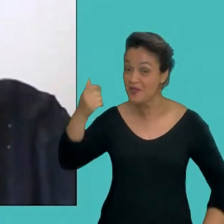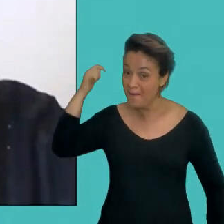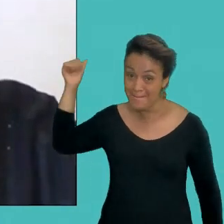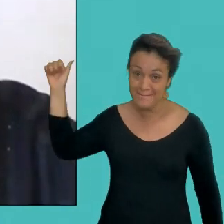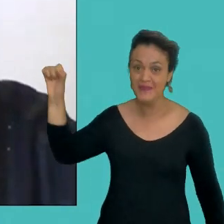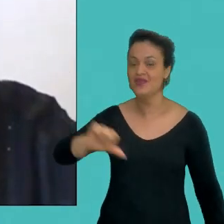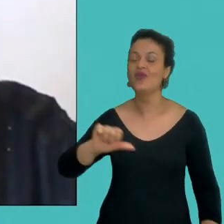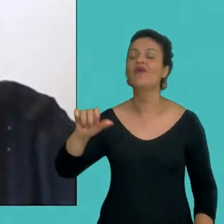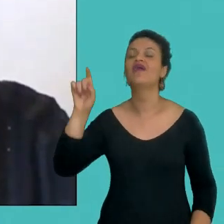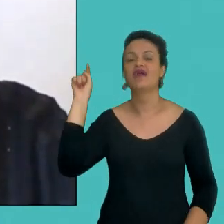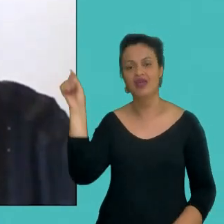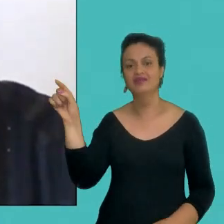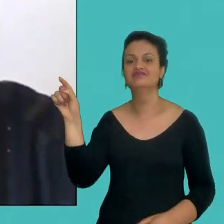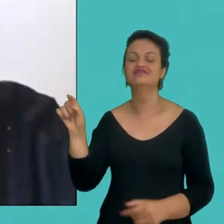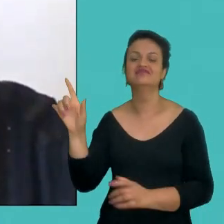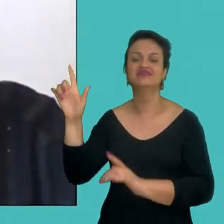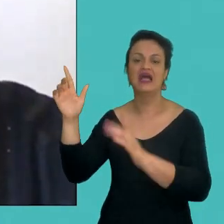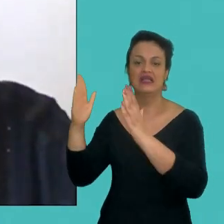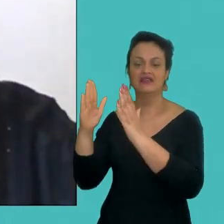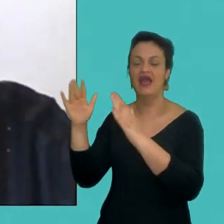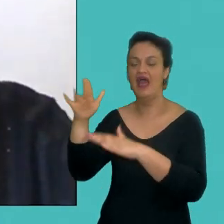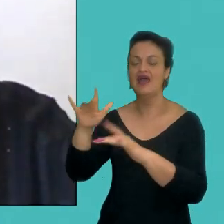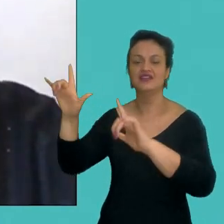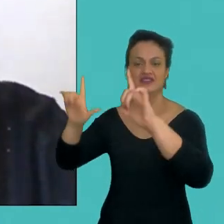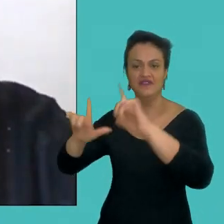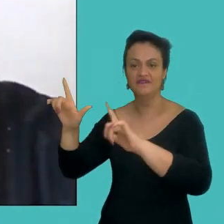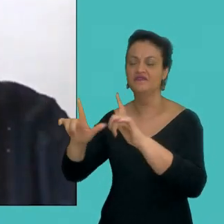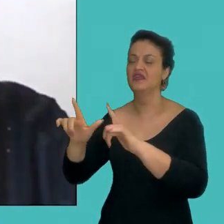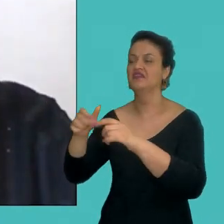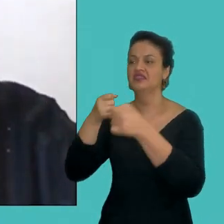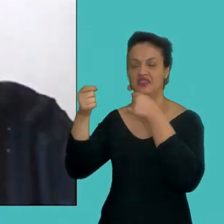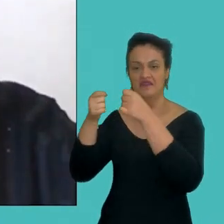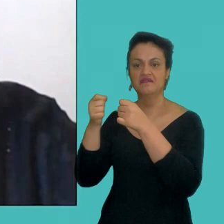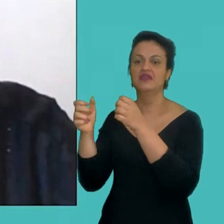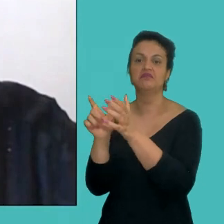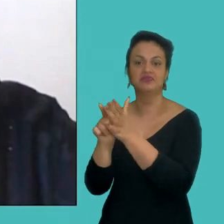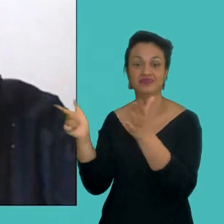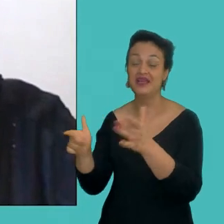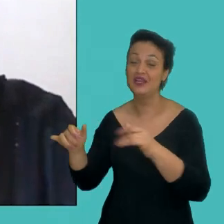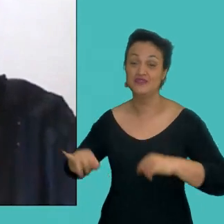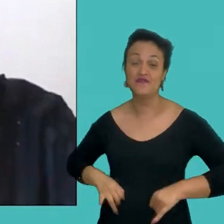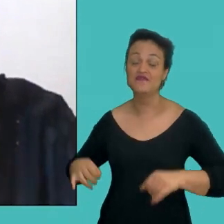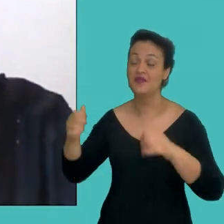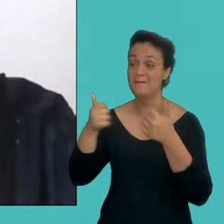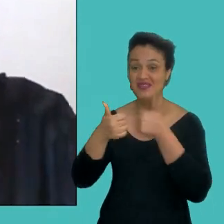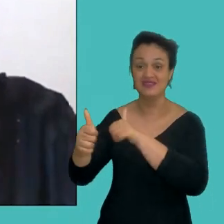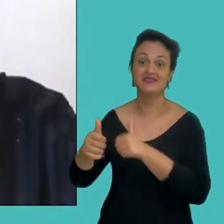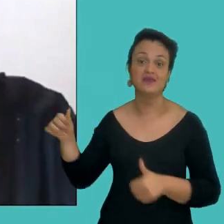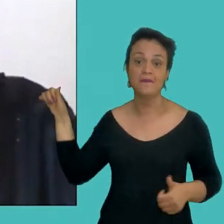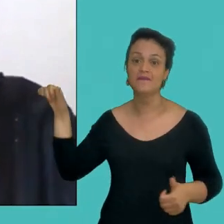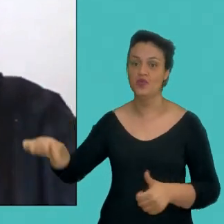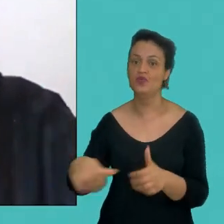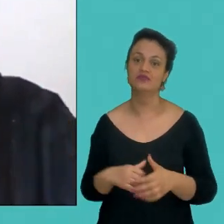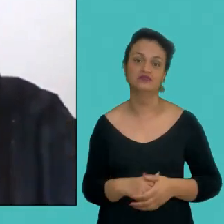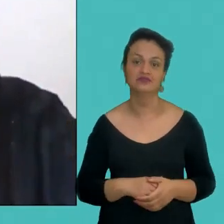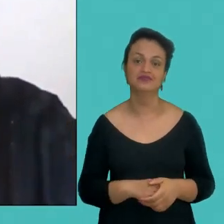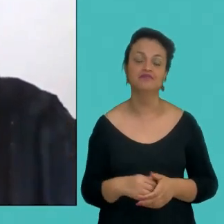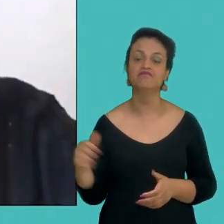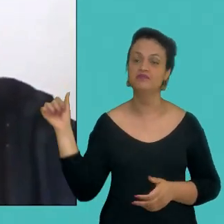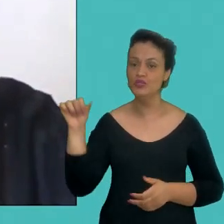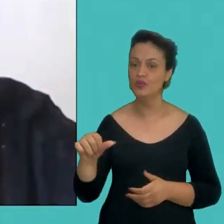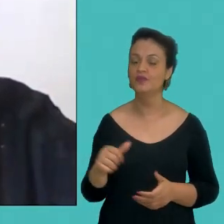a imprensa. Então, a imprensa tem uma parte a ver com isso, ou a mídia, como vocês quiserem chamar, sim, mas, por